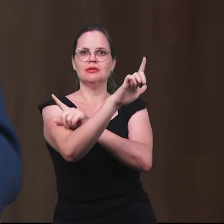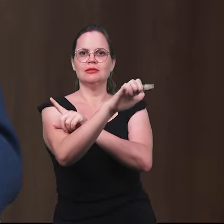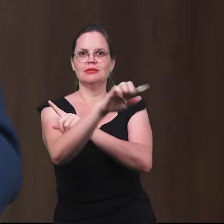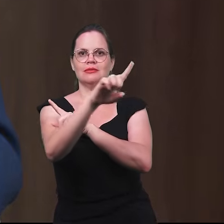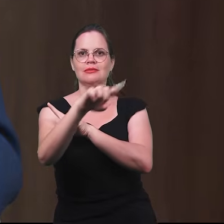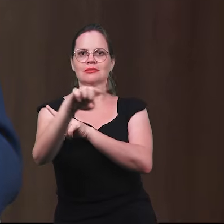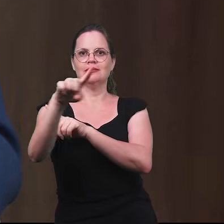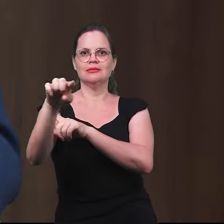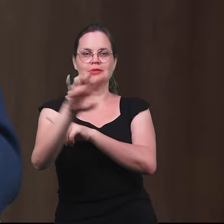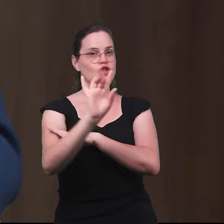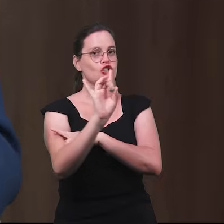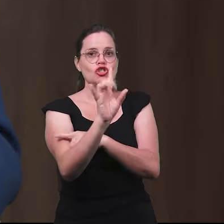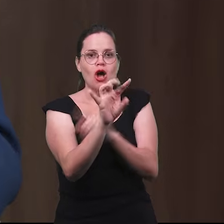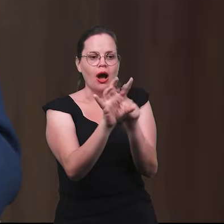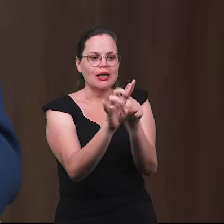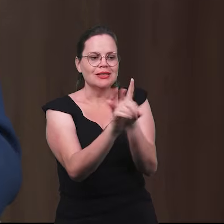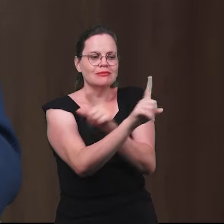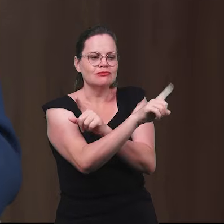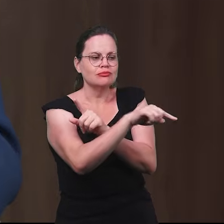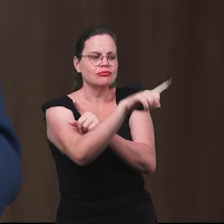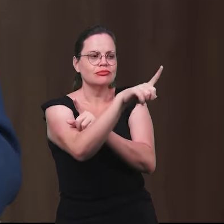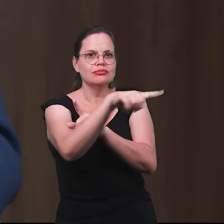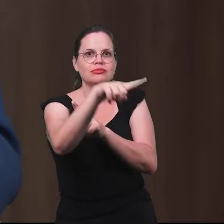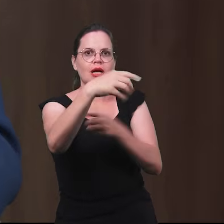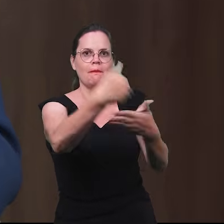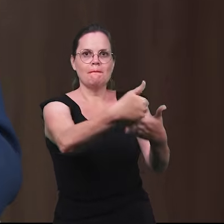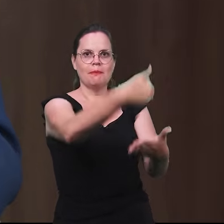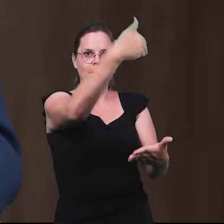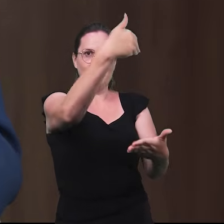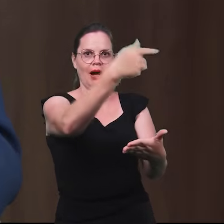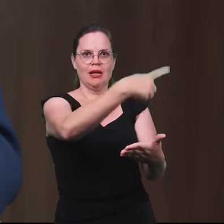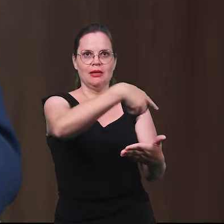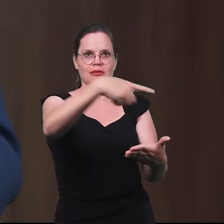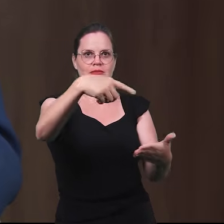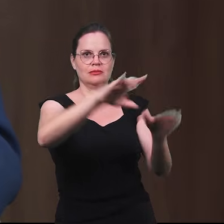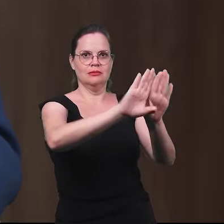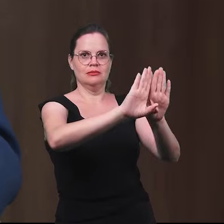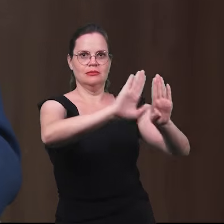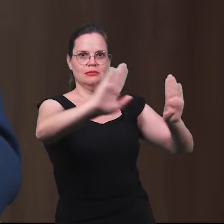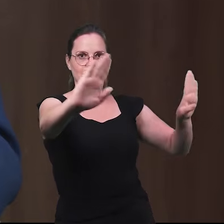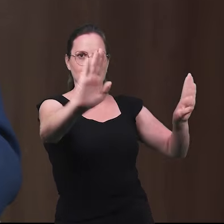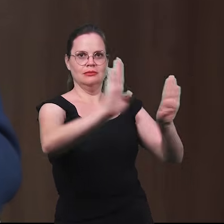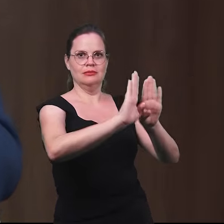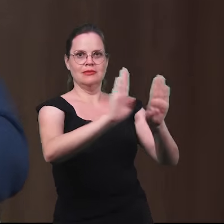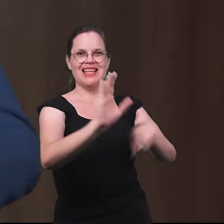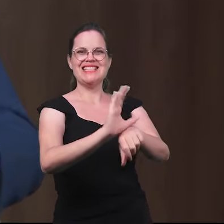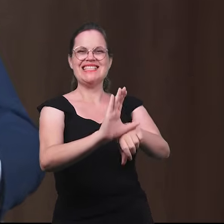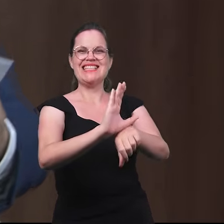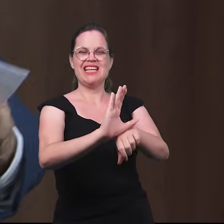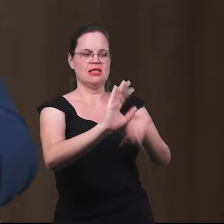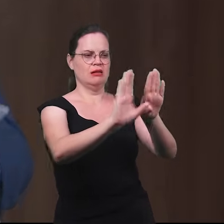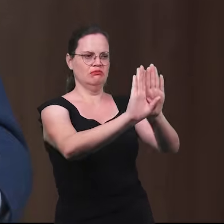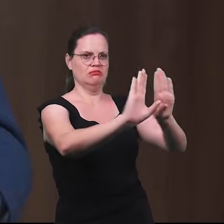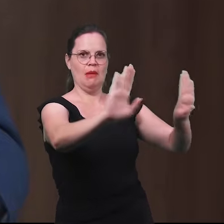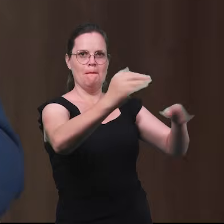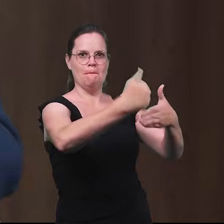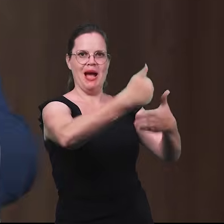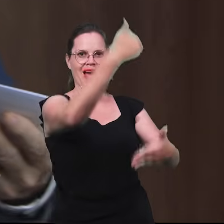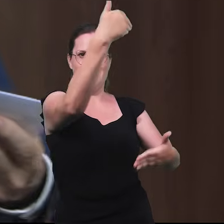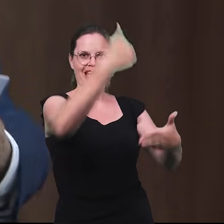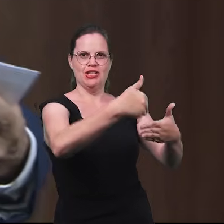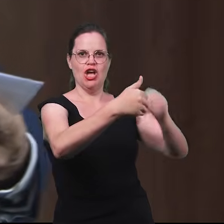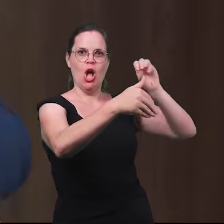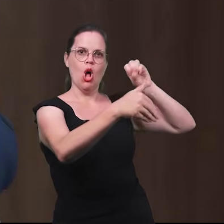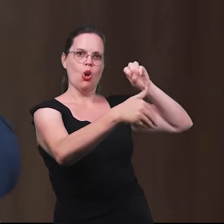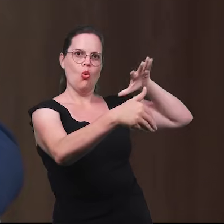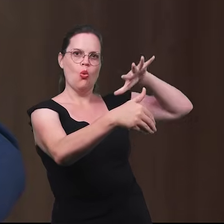na estucada da parede. A estucada da parede é aquela parte rebocada, né? Sim. Só para ficar